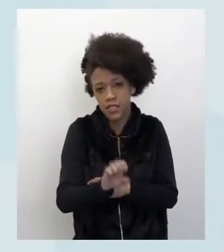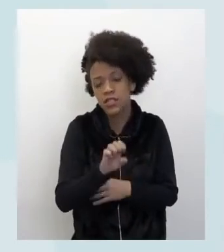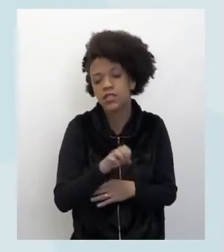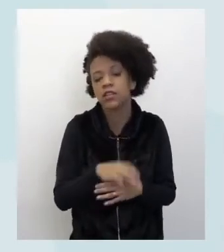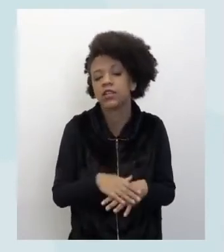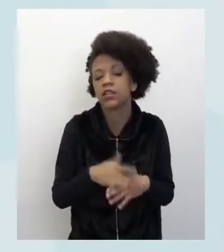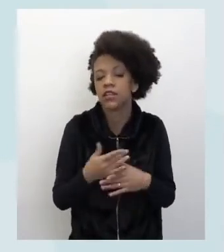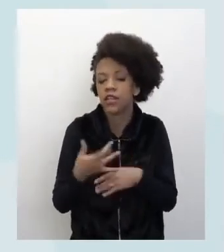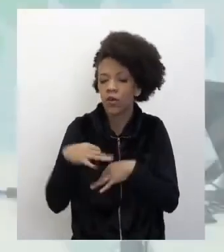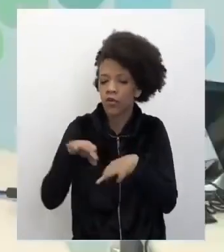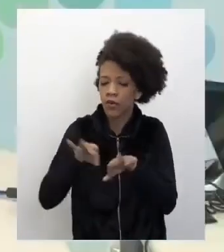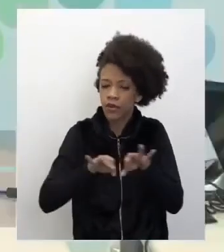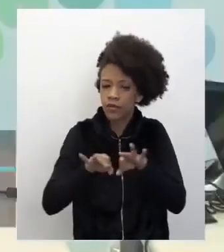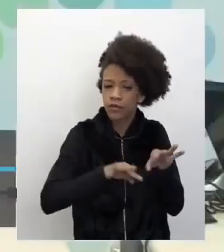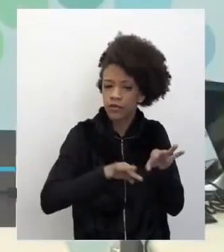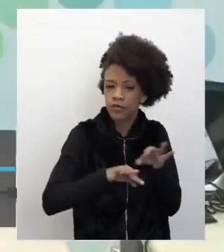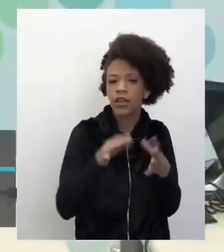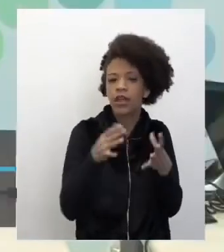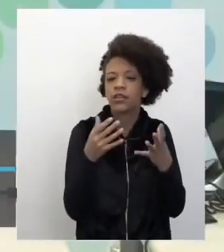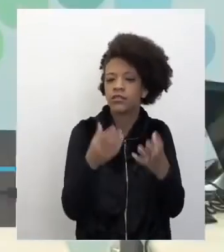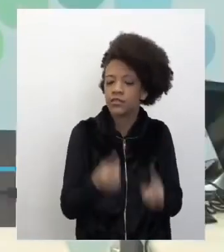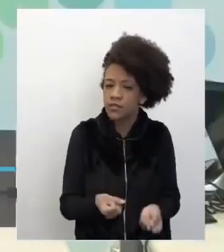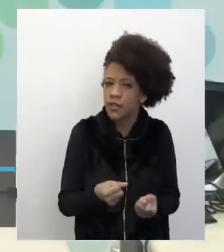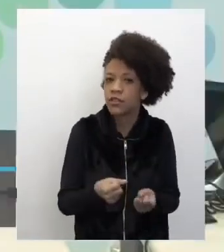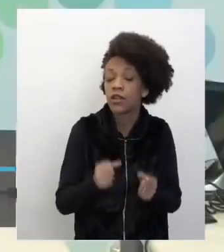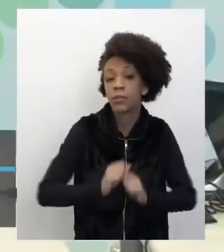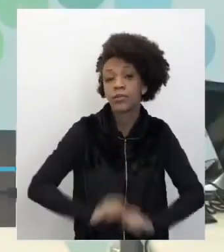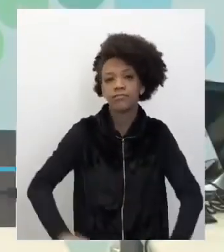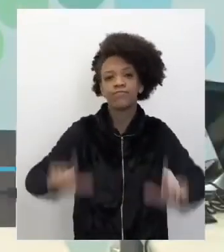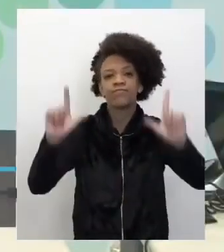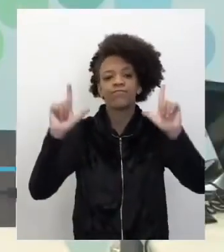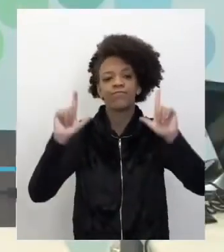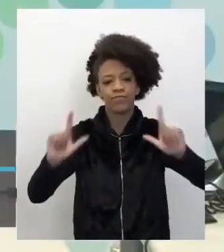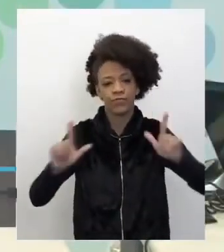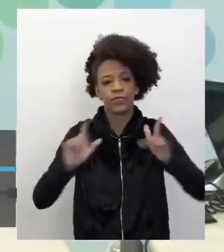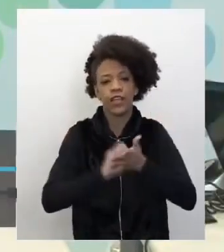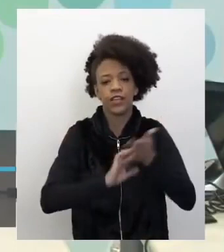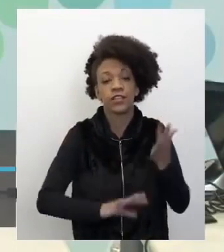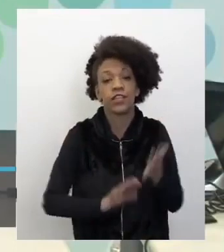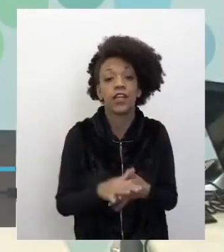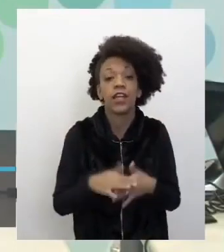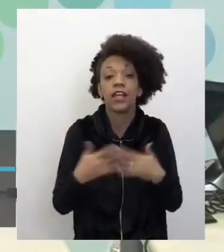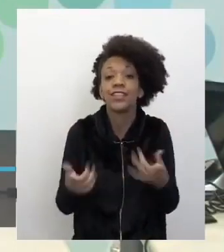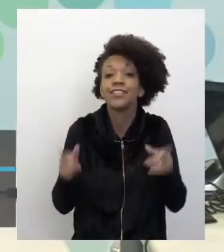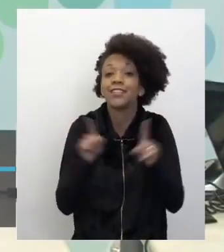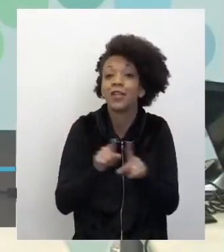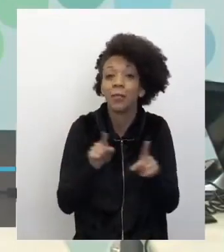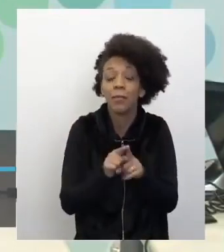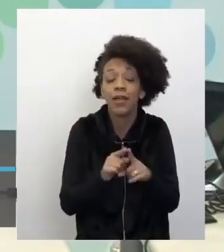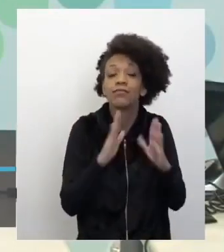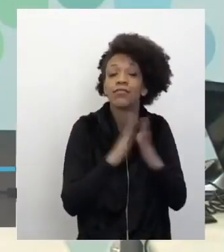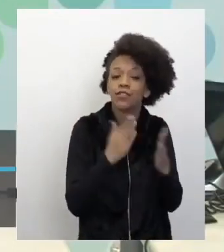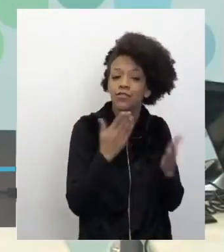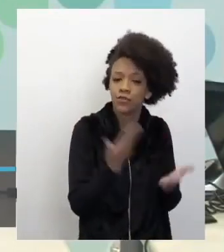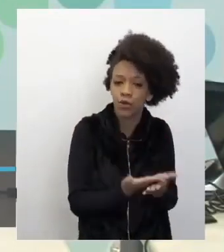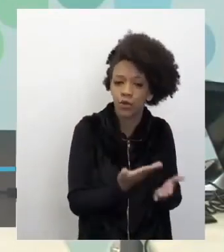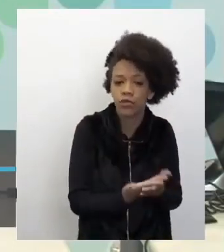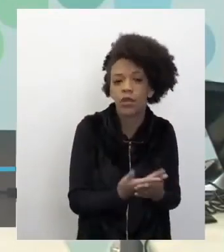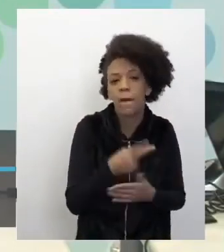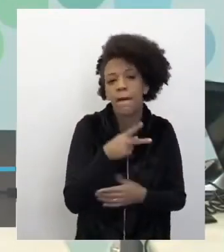aí organizou as autorizações para que fosse ao ar essa atividade. E da mesma escola, né, da